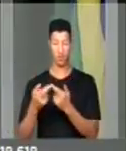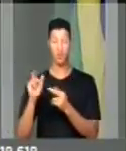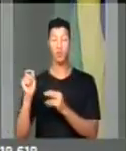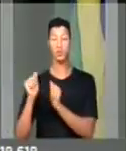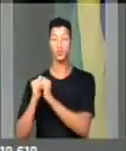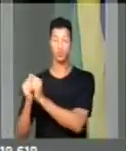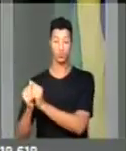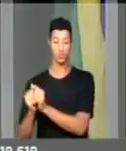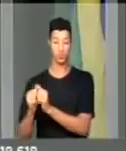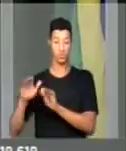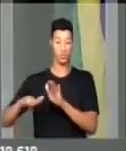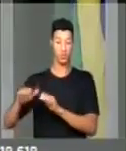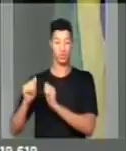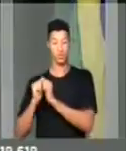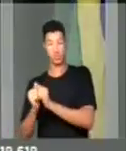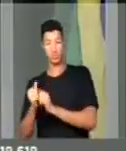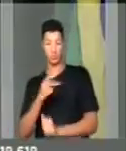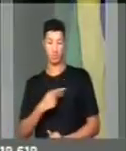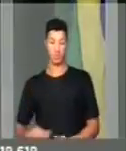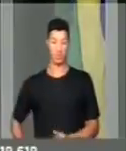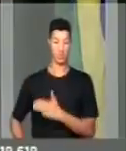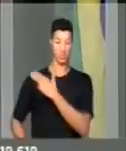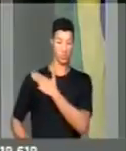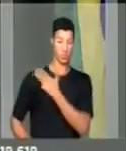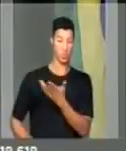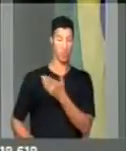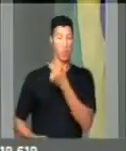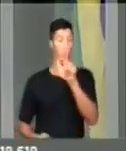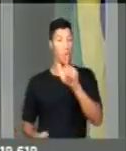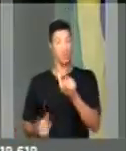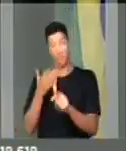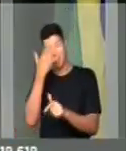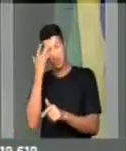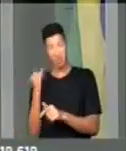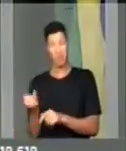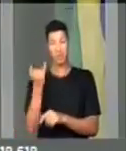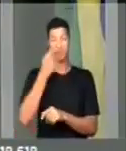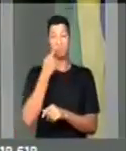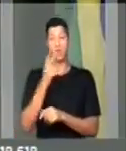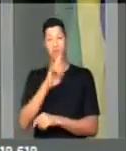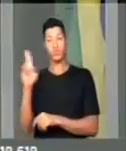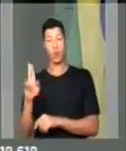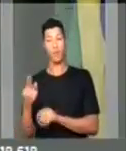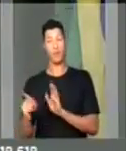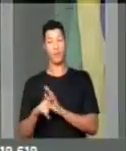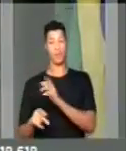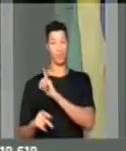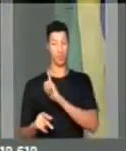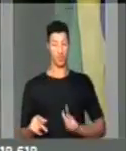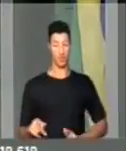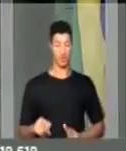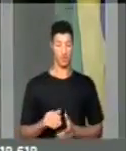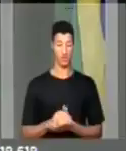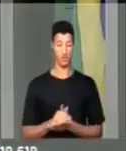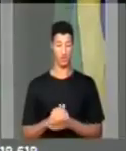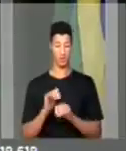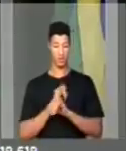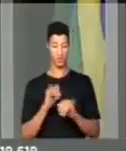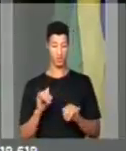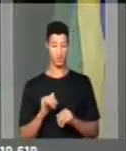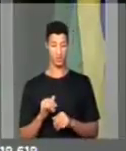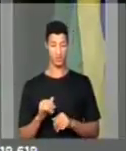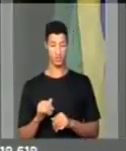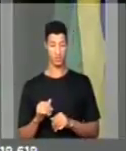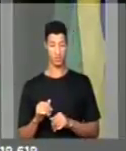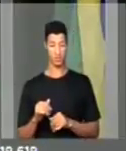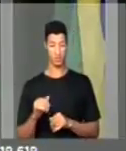com quem, provavelmente deveria ter sido com o presidente Lula ou alguém importante que falava em nome do governo, e disse: